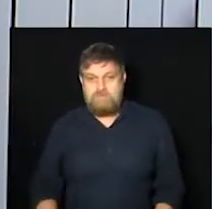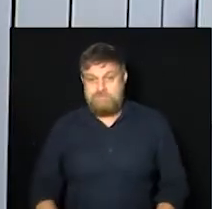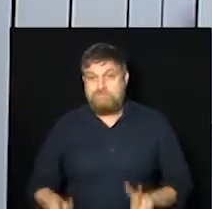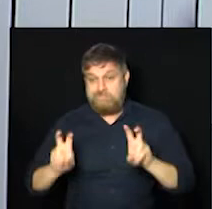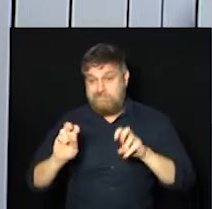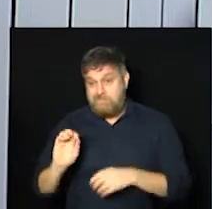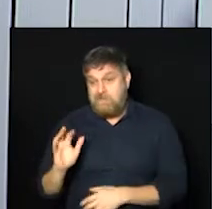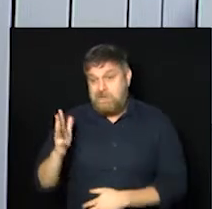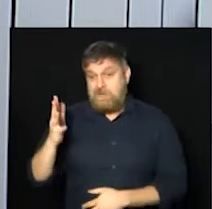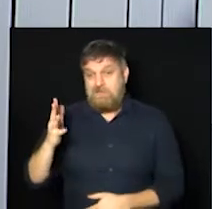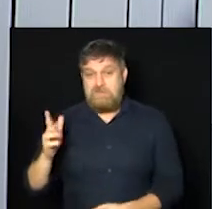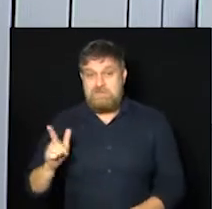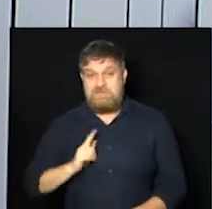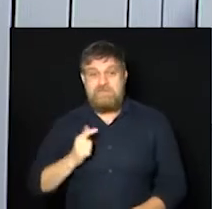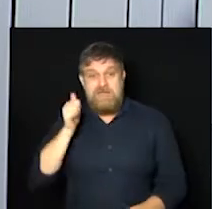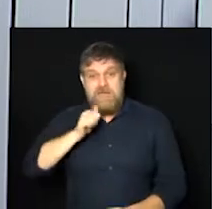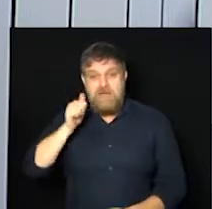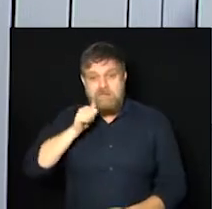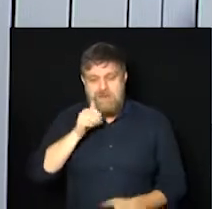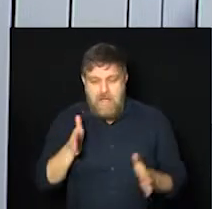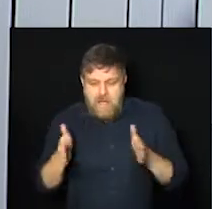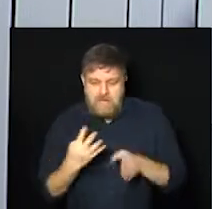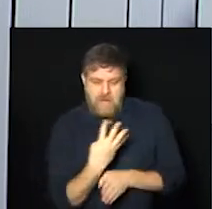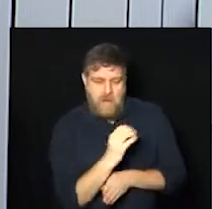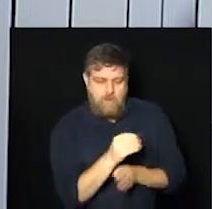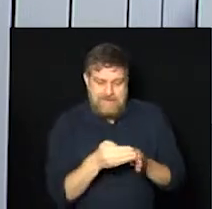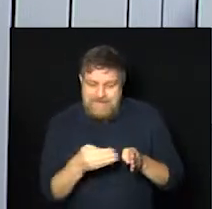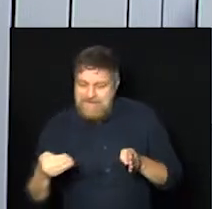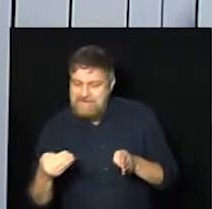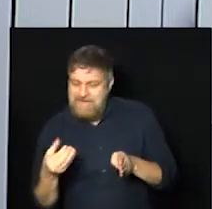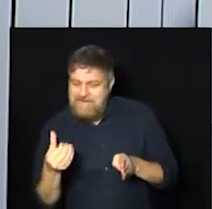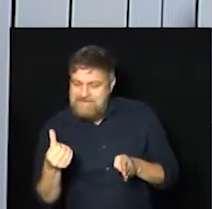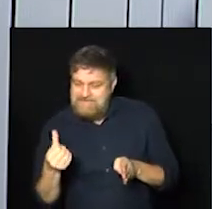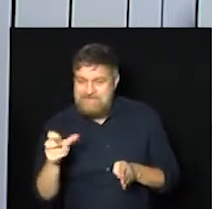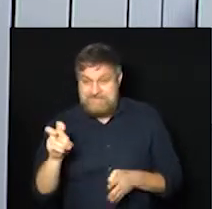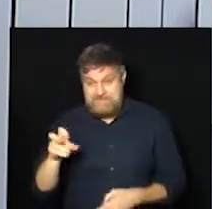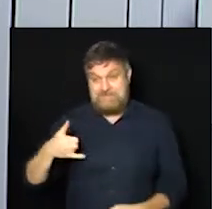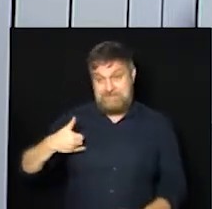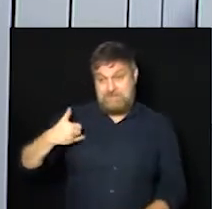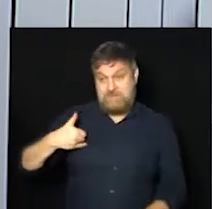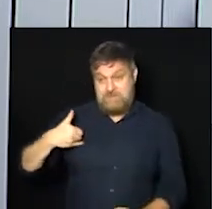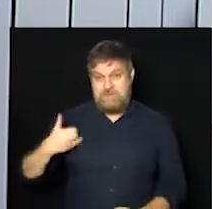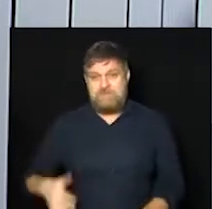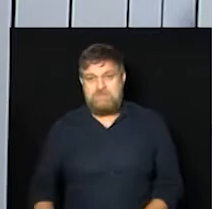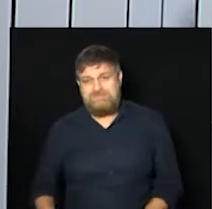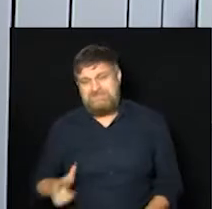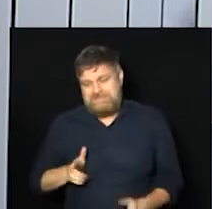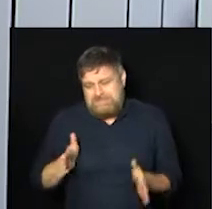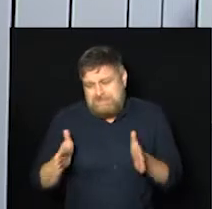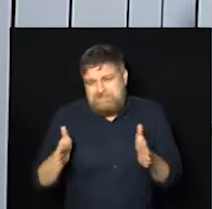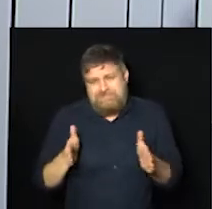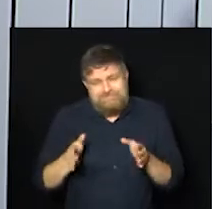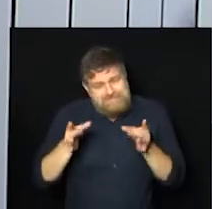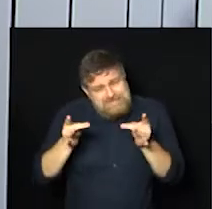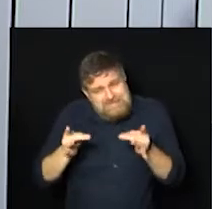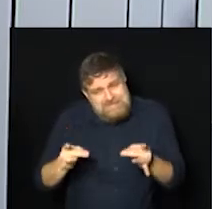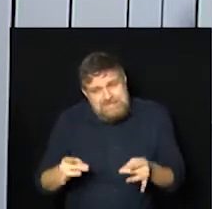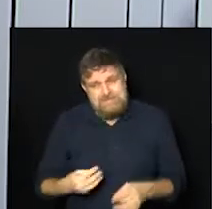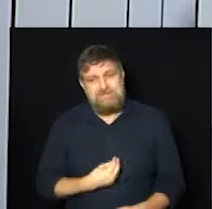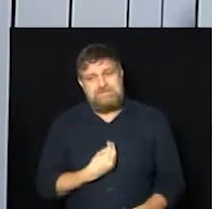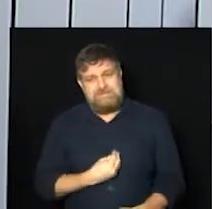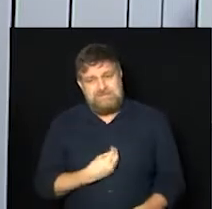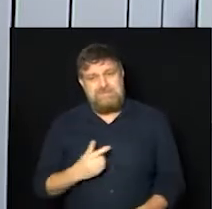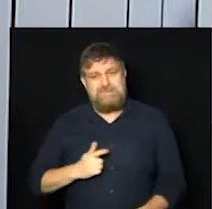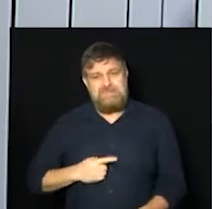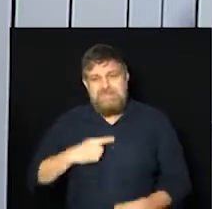evento que pode acontecer nas mulheres entre os 40 e os 65 anos. uma fase delicada na vida e que